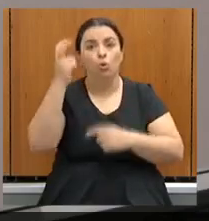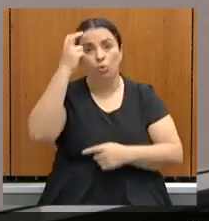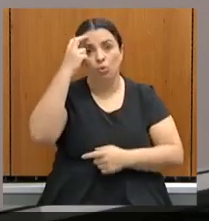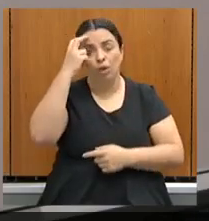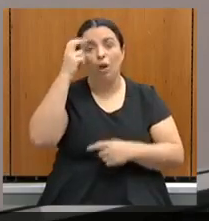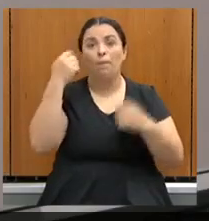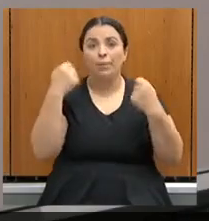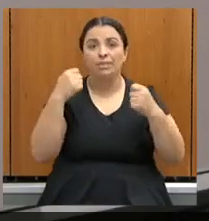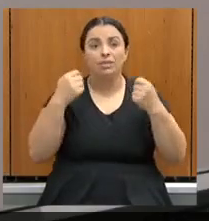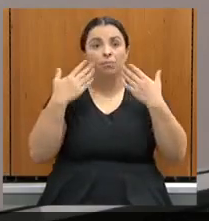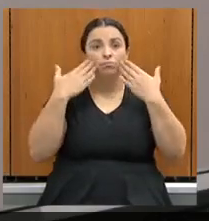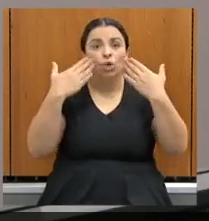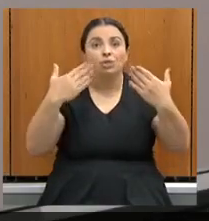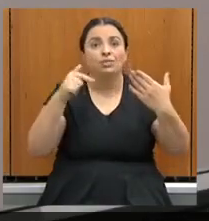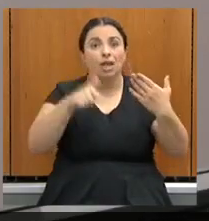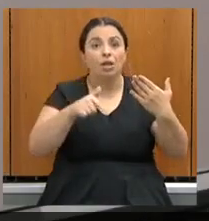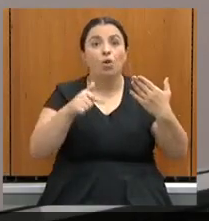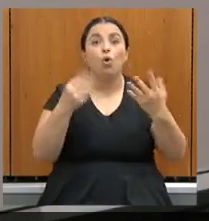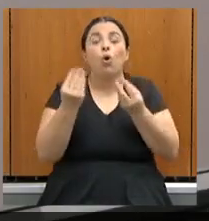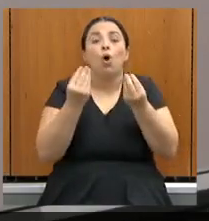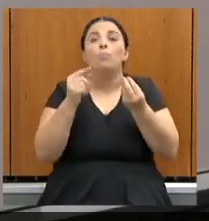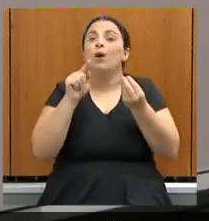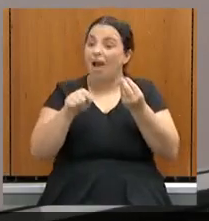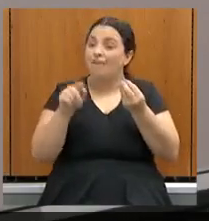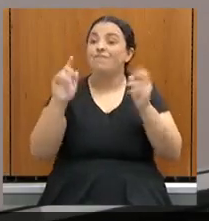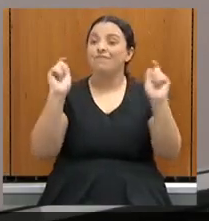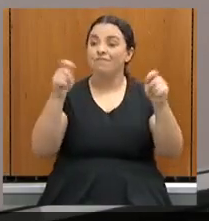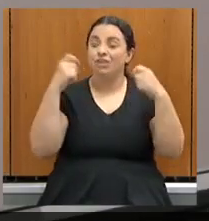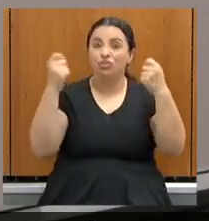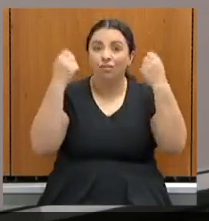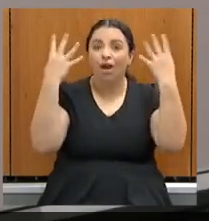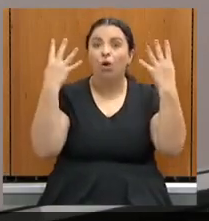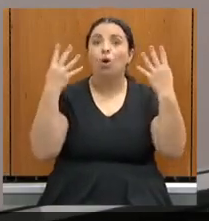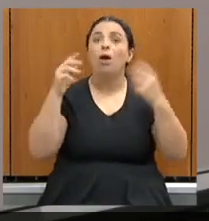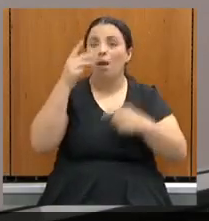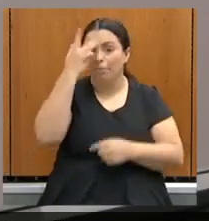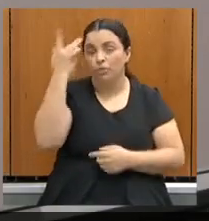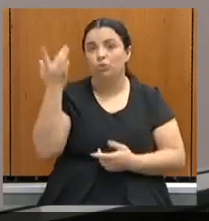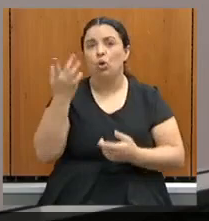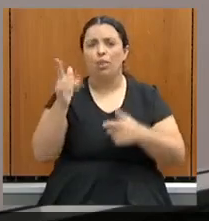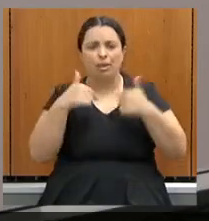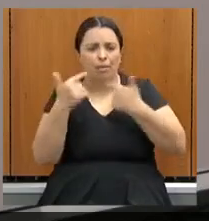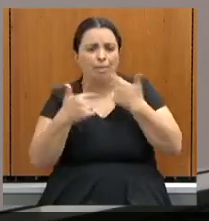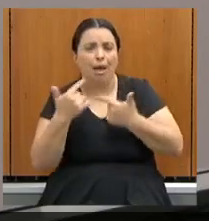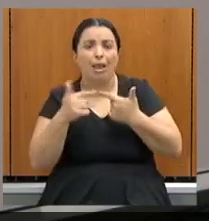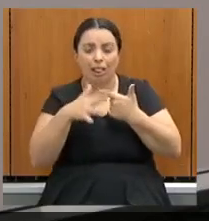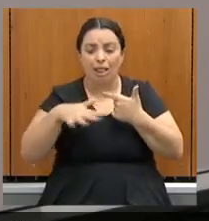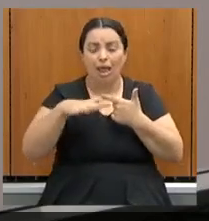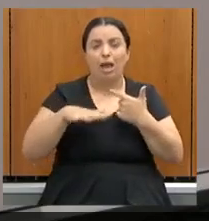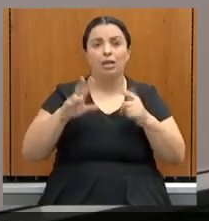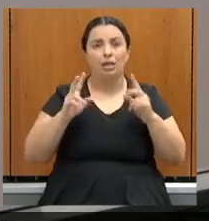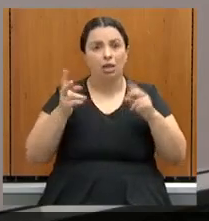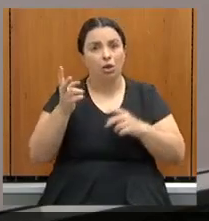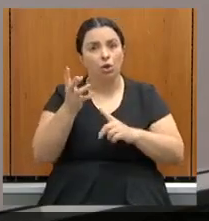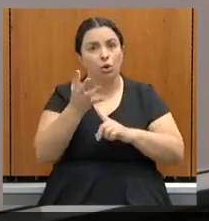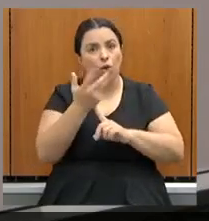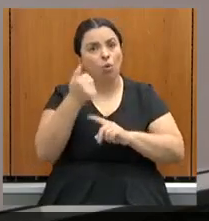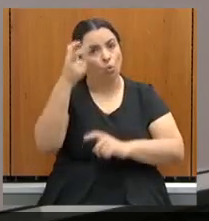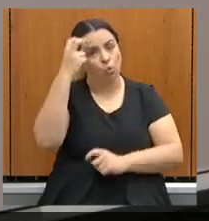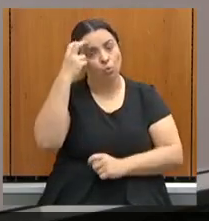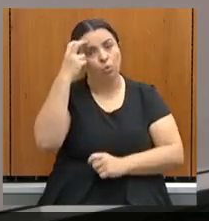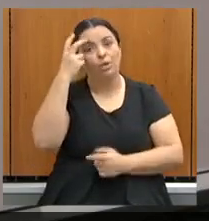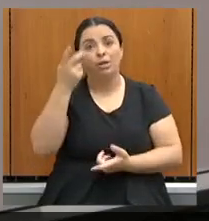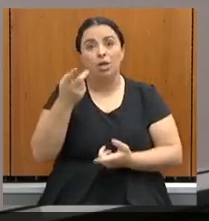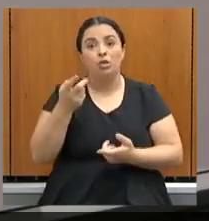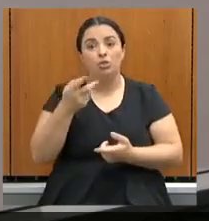de forma a mostrar, dar visibilidade para os trabalhadores, trabalhadores da cultura, os artistas da produção que fizeram.